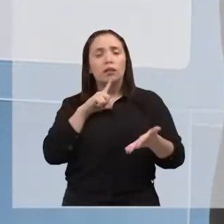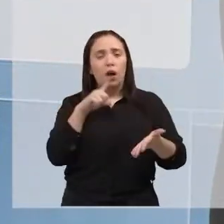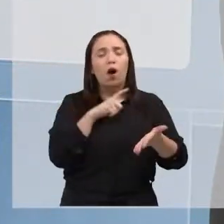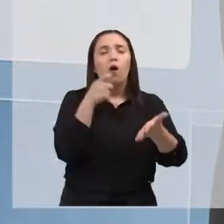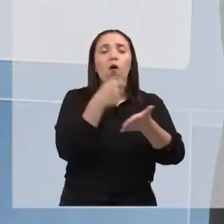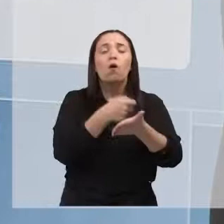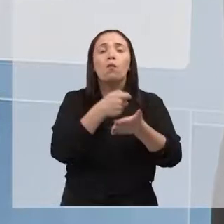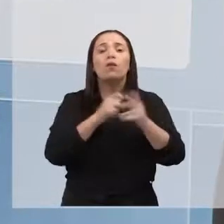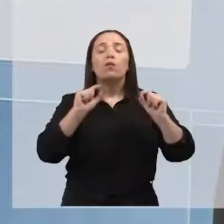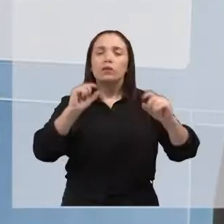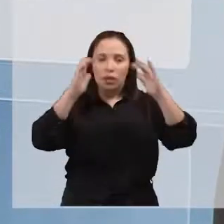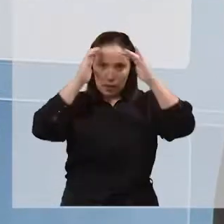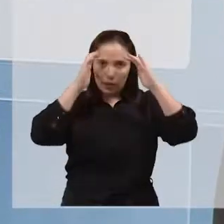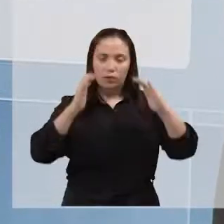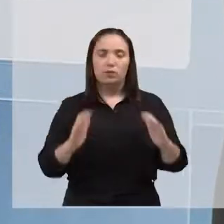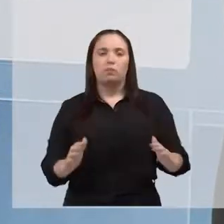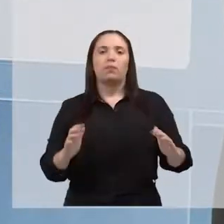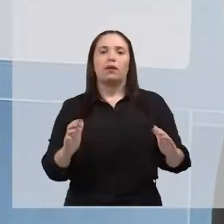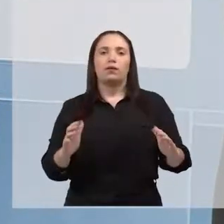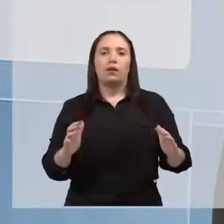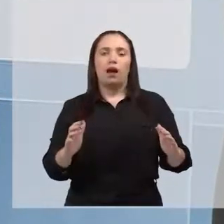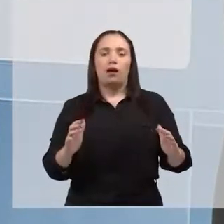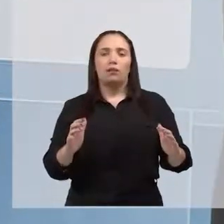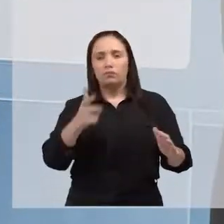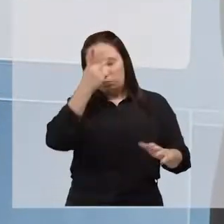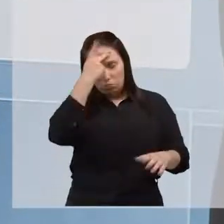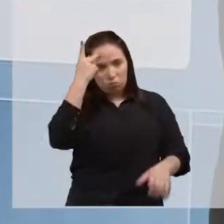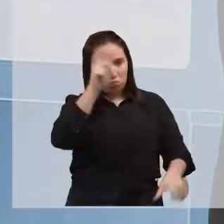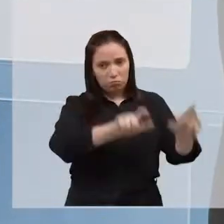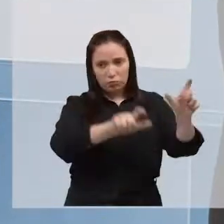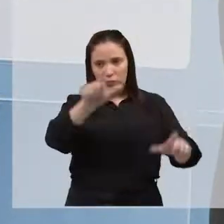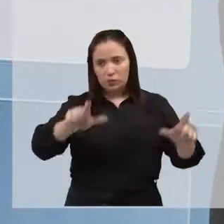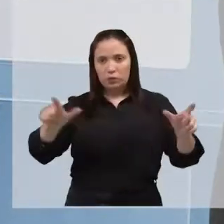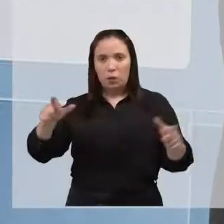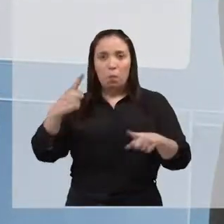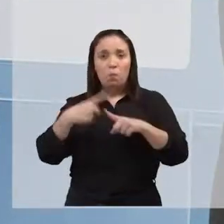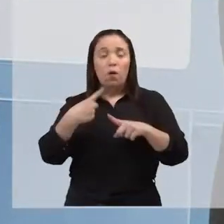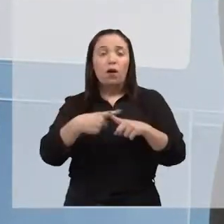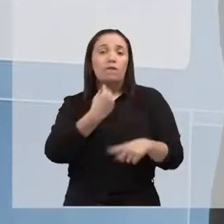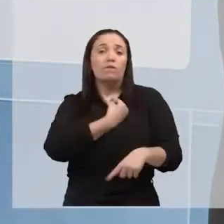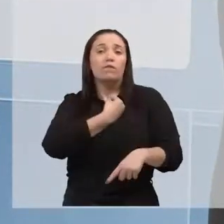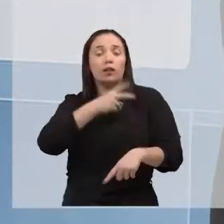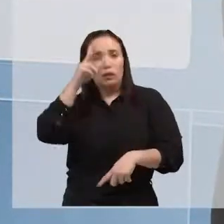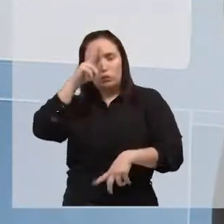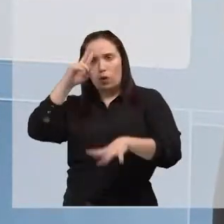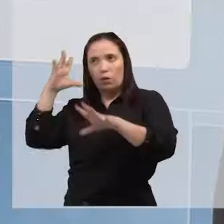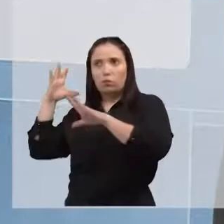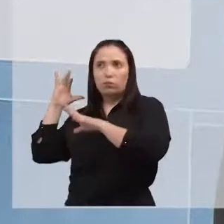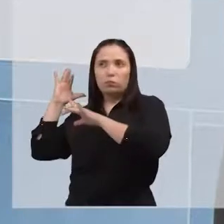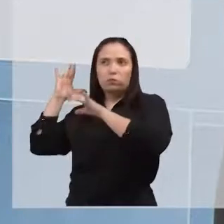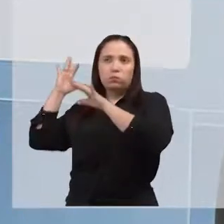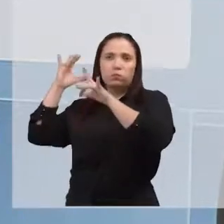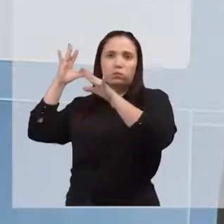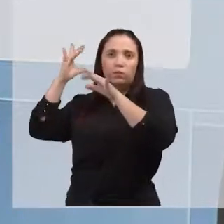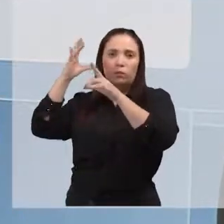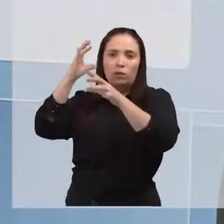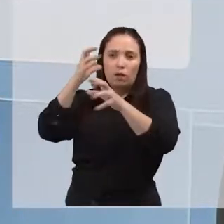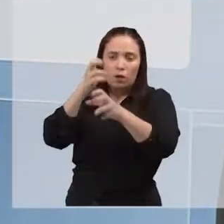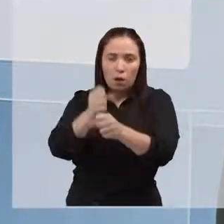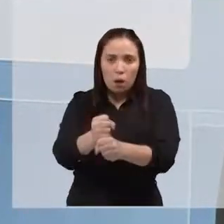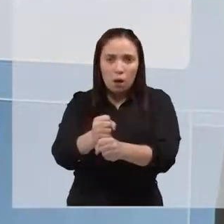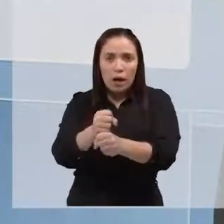de respeitar a reputação alheia, porque ninguém faz a reputação do dia para a noite. Mas ela pode ser destruída do